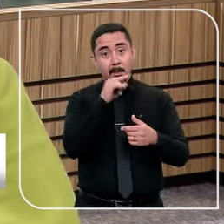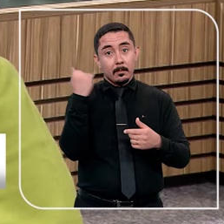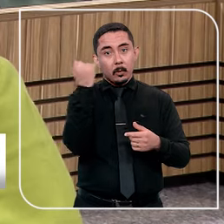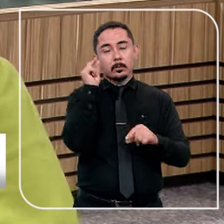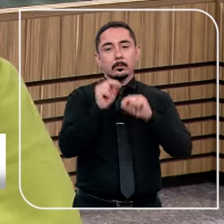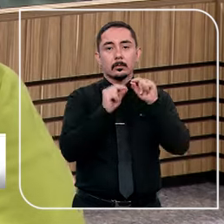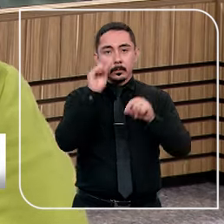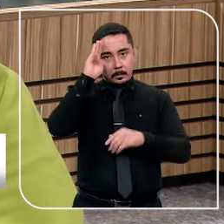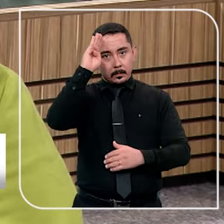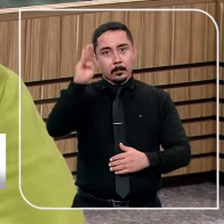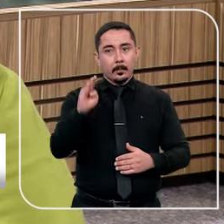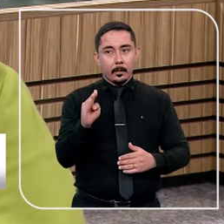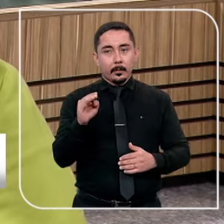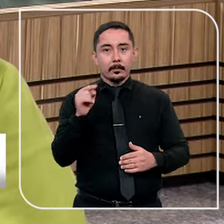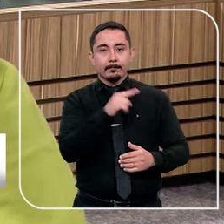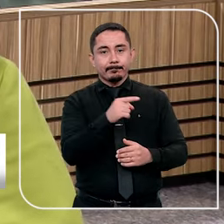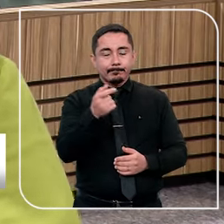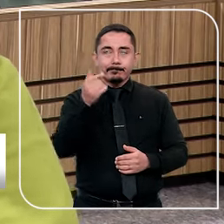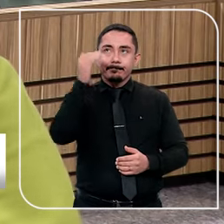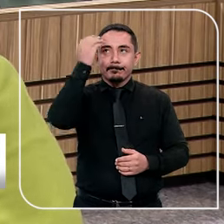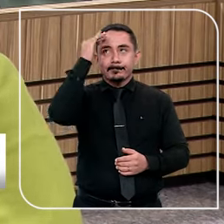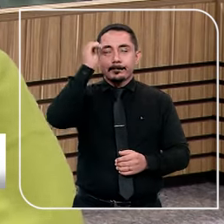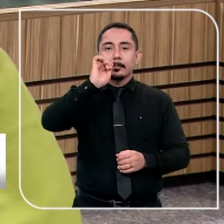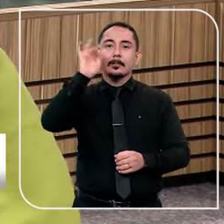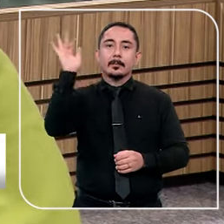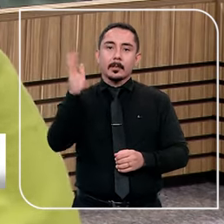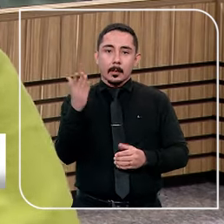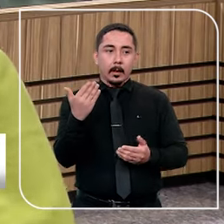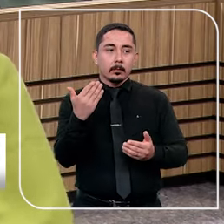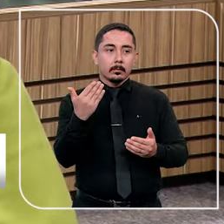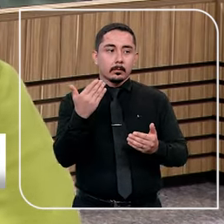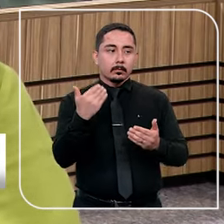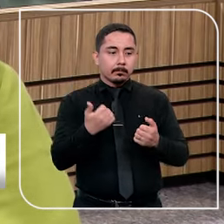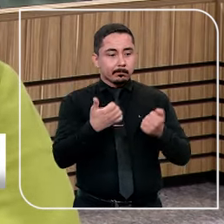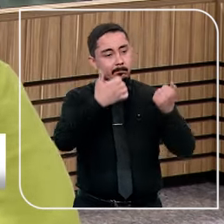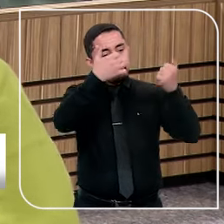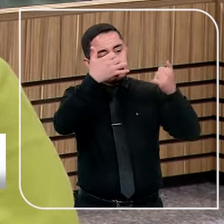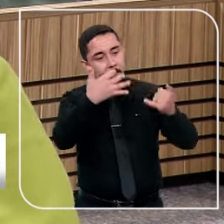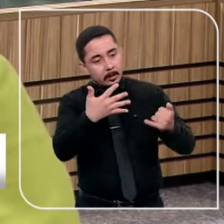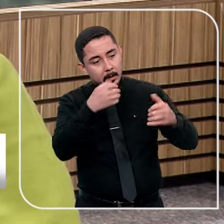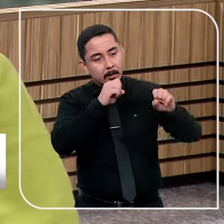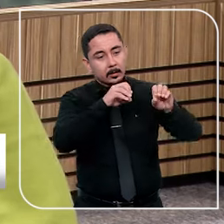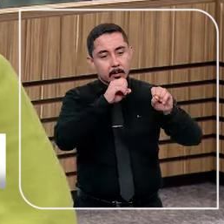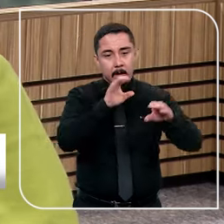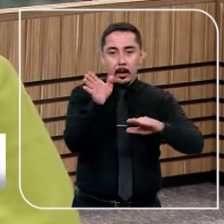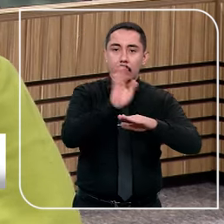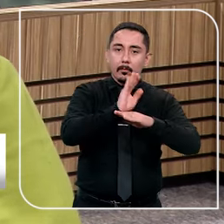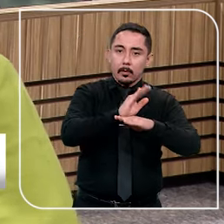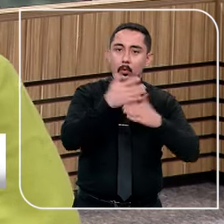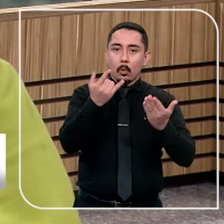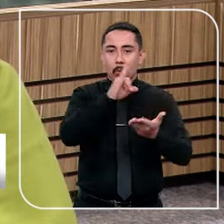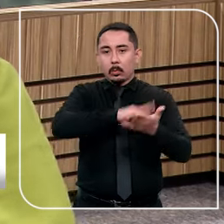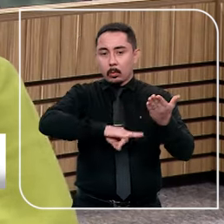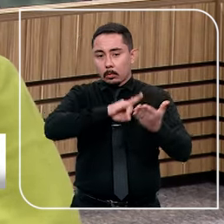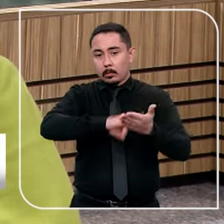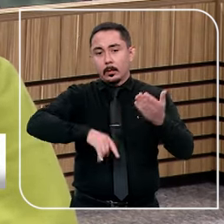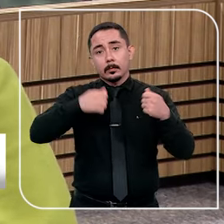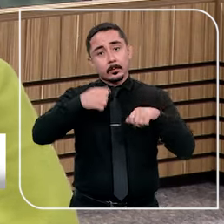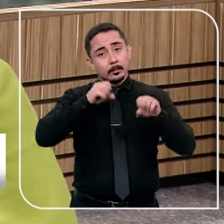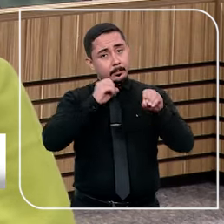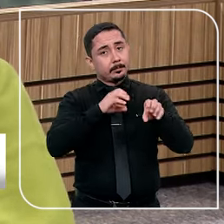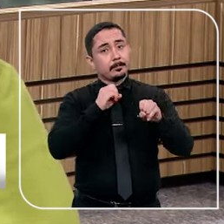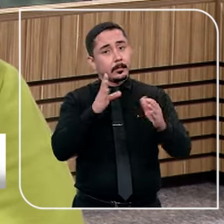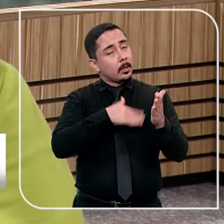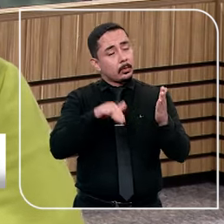importante é a conscientização a gente ter como passar isso né através de vídeos ou